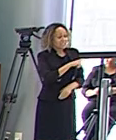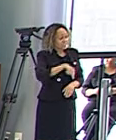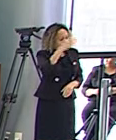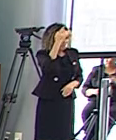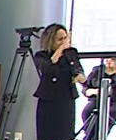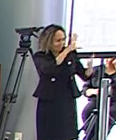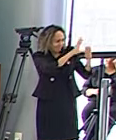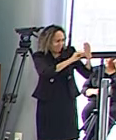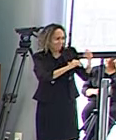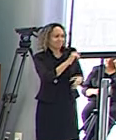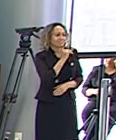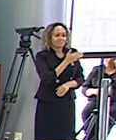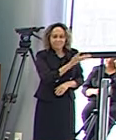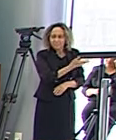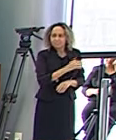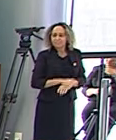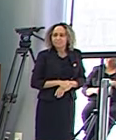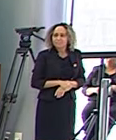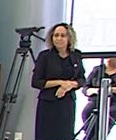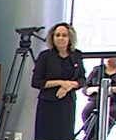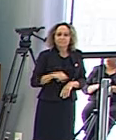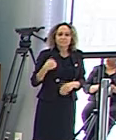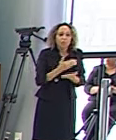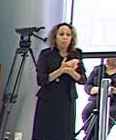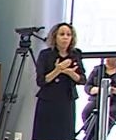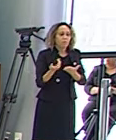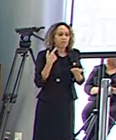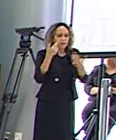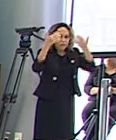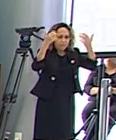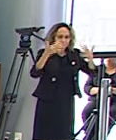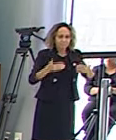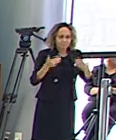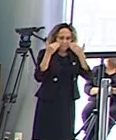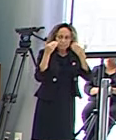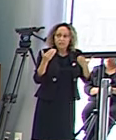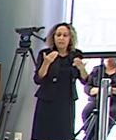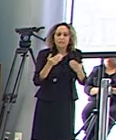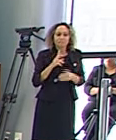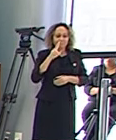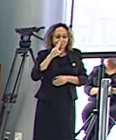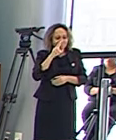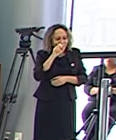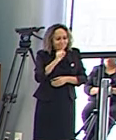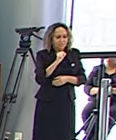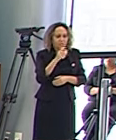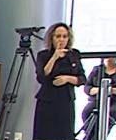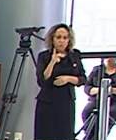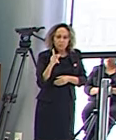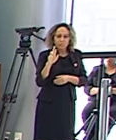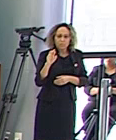cerimônia. Eu queria começar a nossa apresentação reforçando que o Pronatec, que a presidenta Dilma